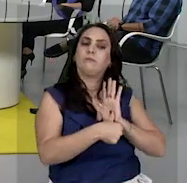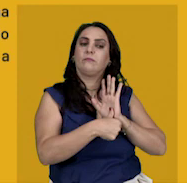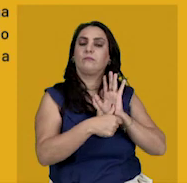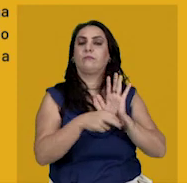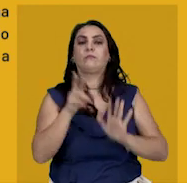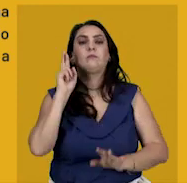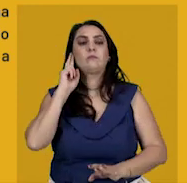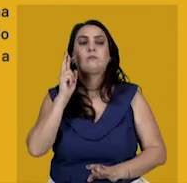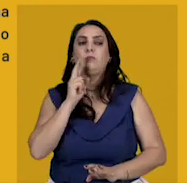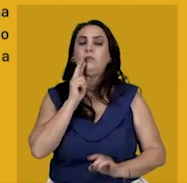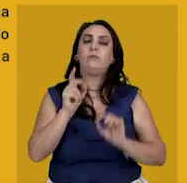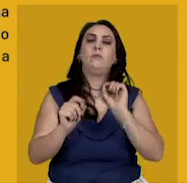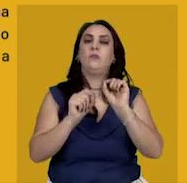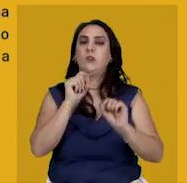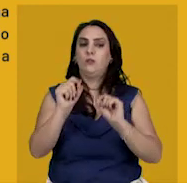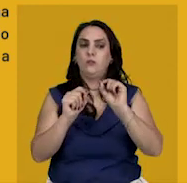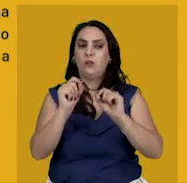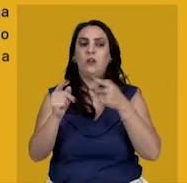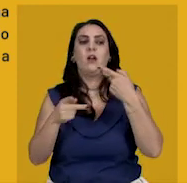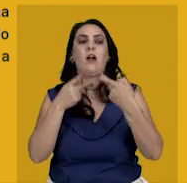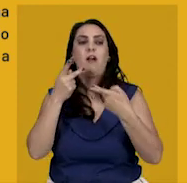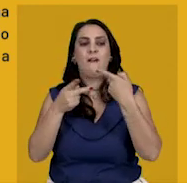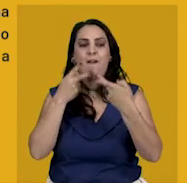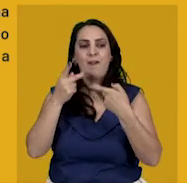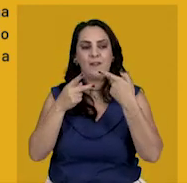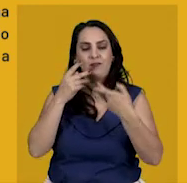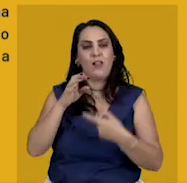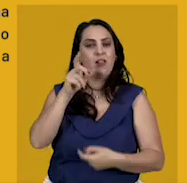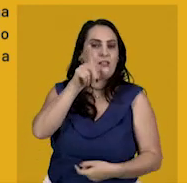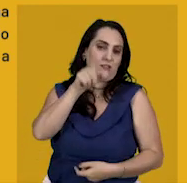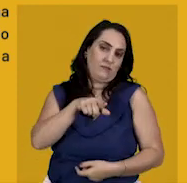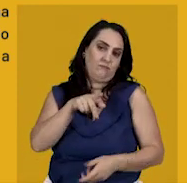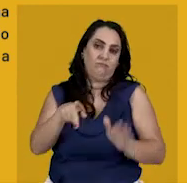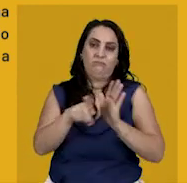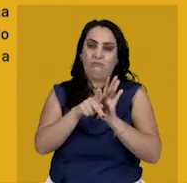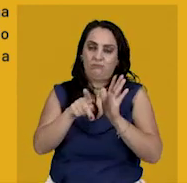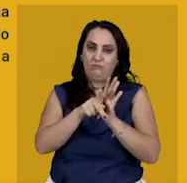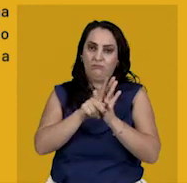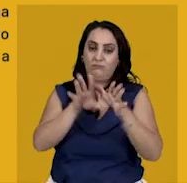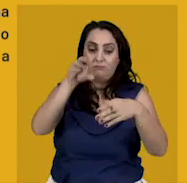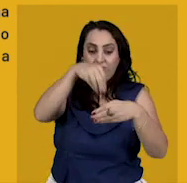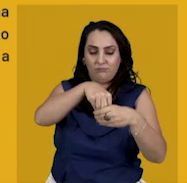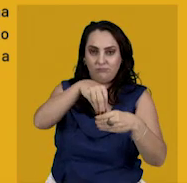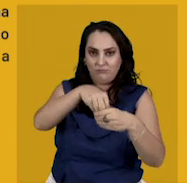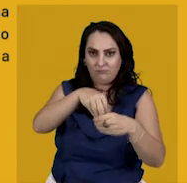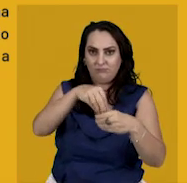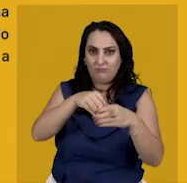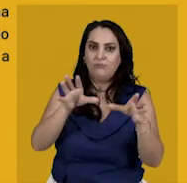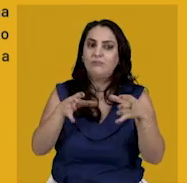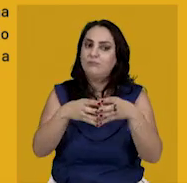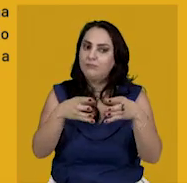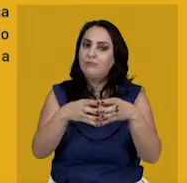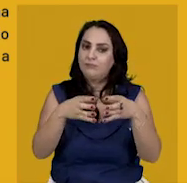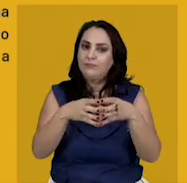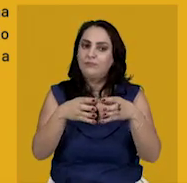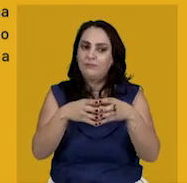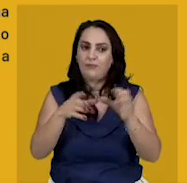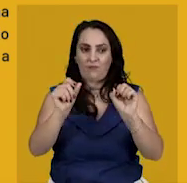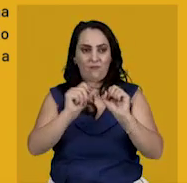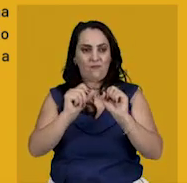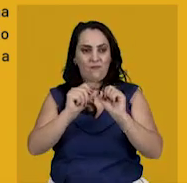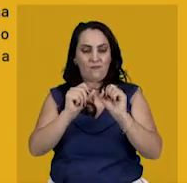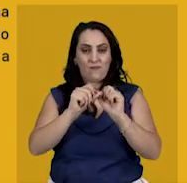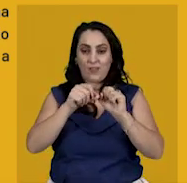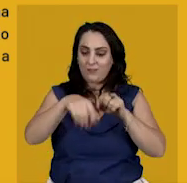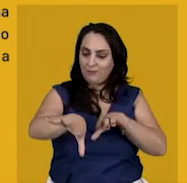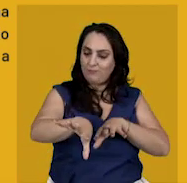surda? Diz respeito aos sujeitos surdos que se inserem plenamente na comunidade surda e se reconhecem como